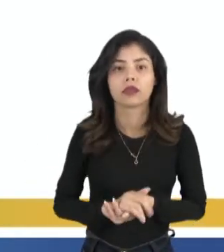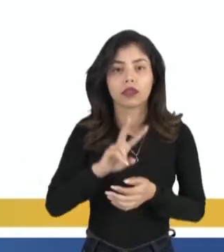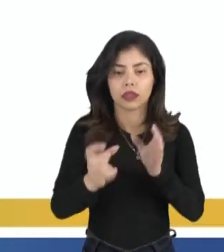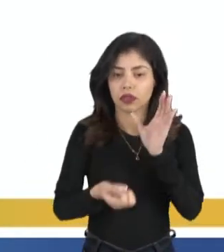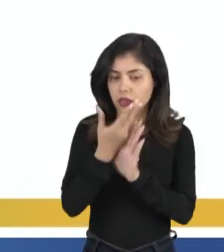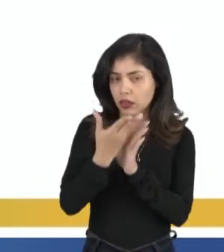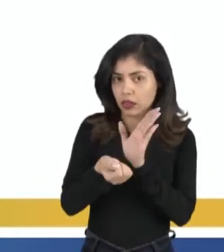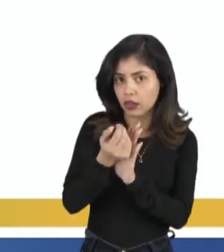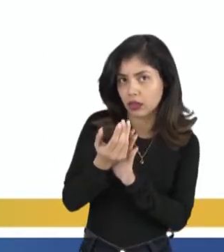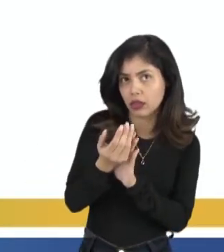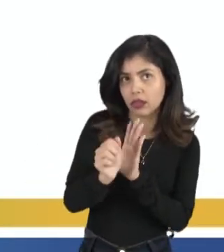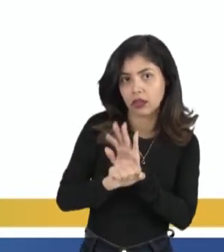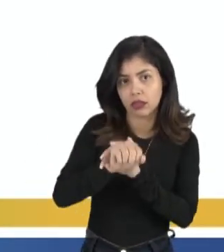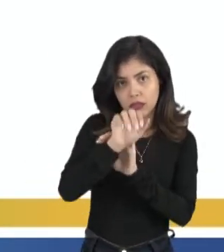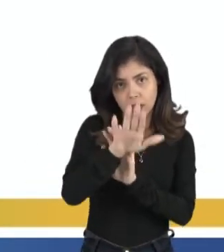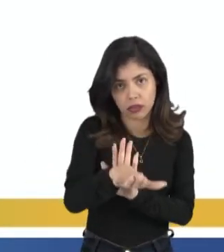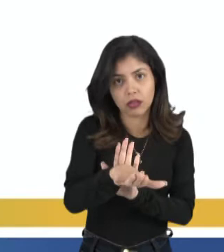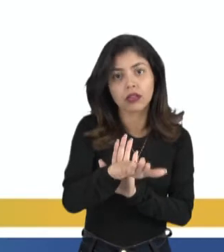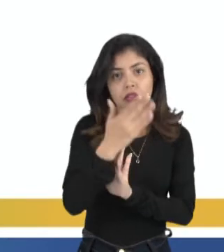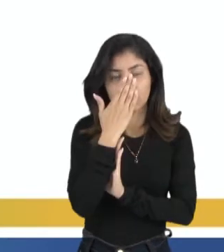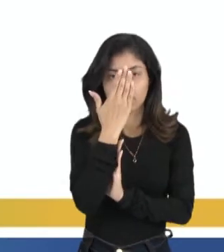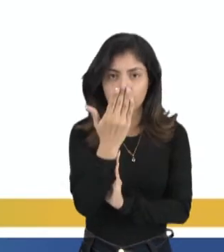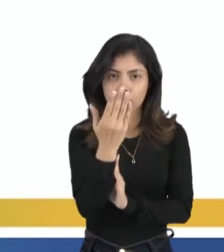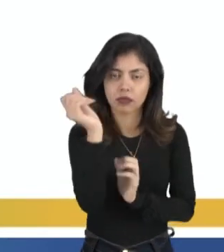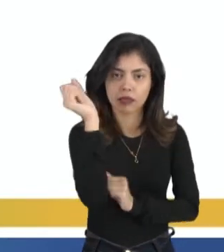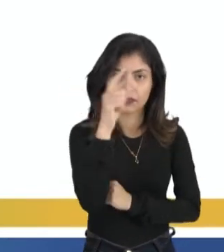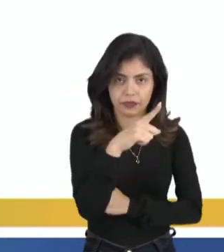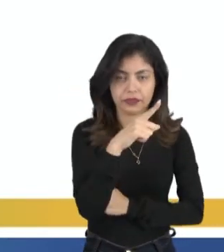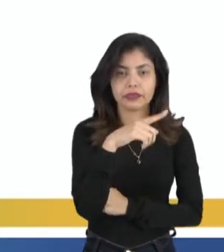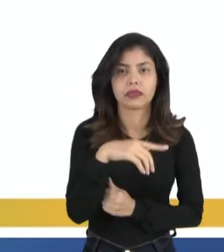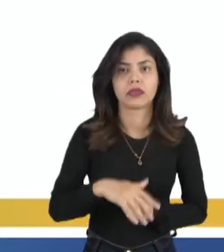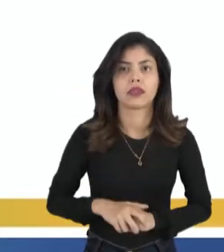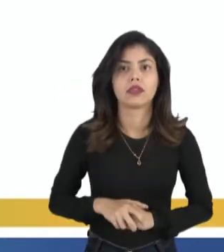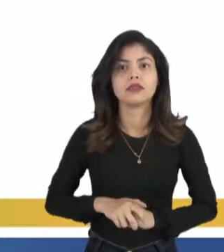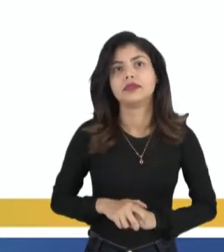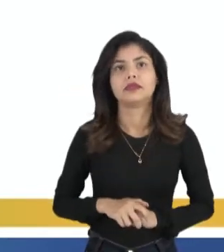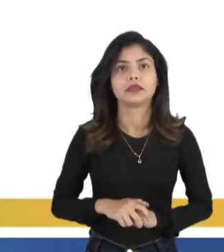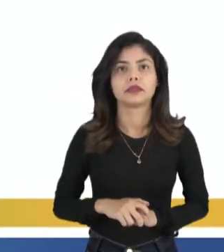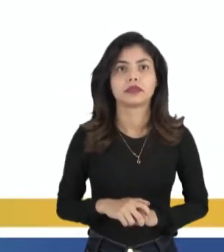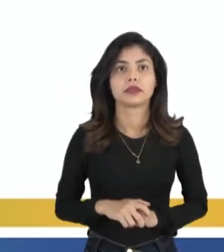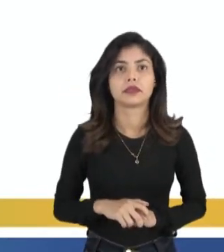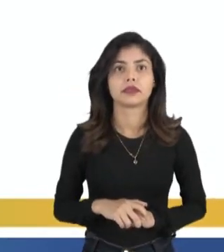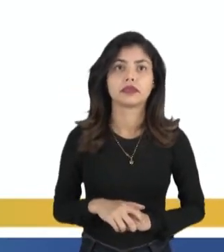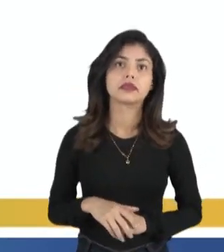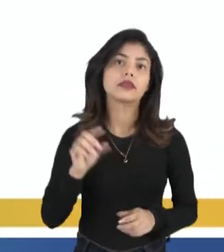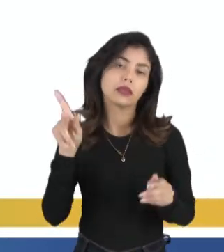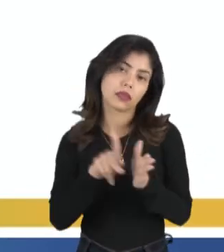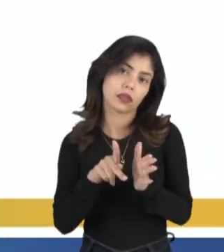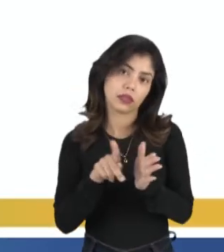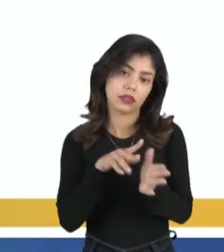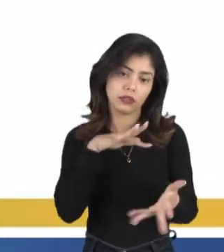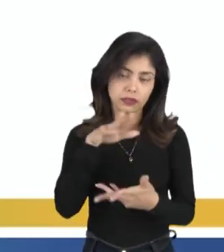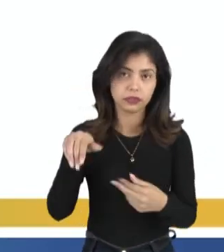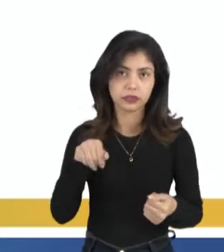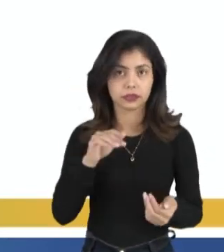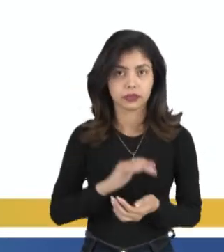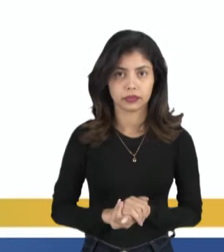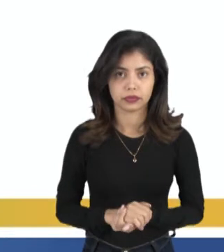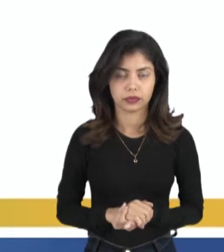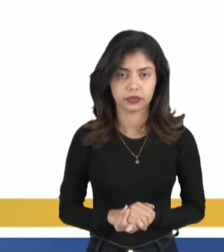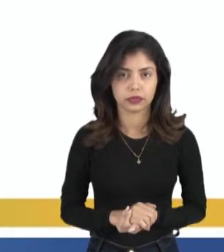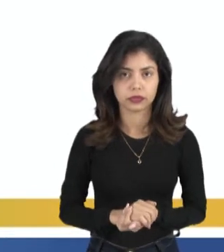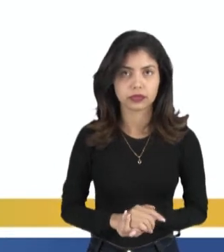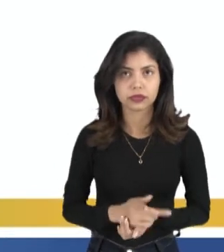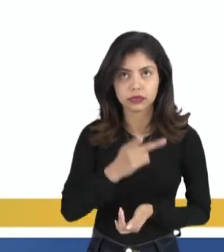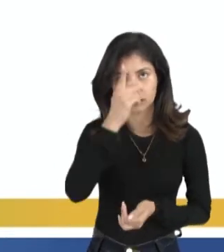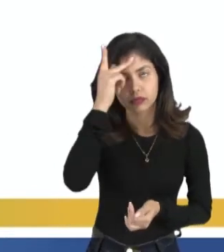ia produzir uma sombra na frente do Sol. Ou seja, seria um eclipse solar causado pela Terra, né? Para